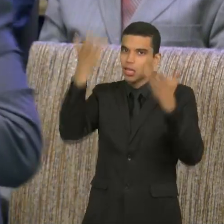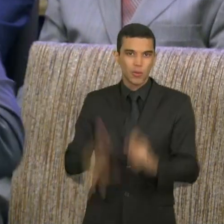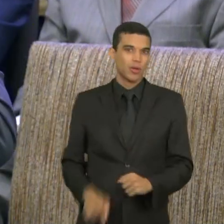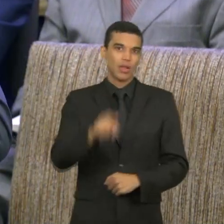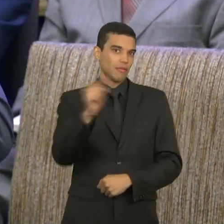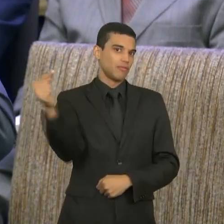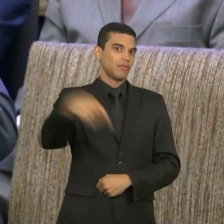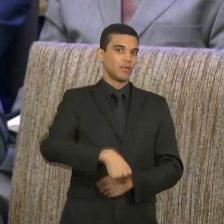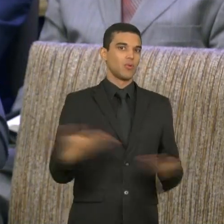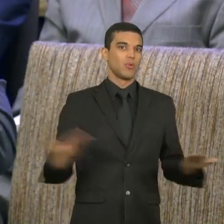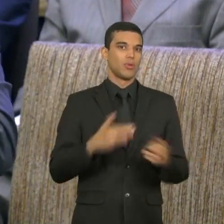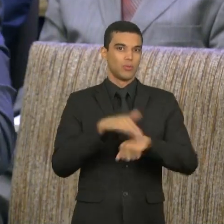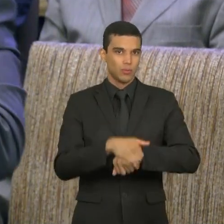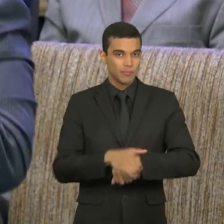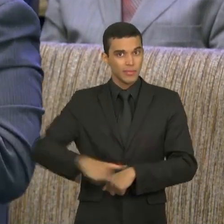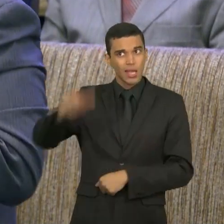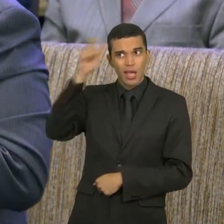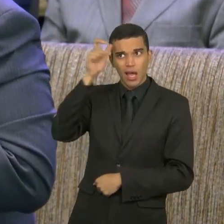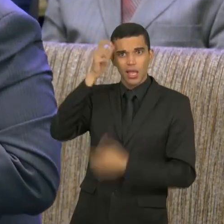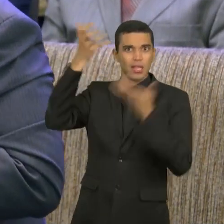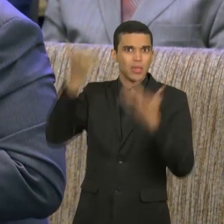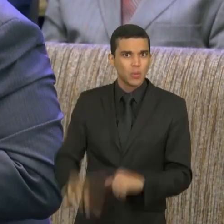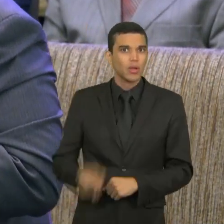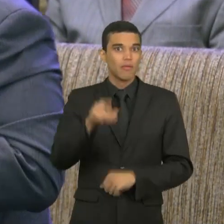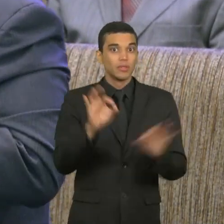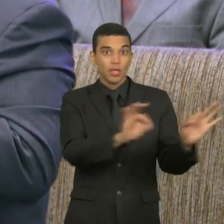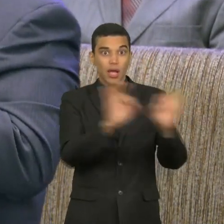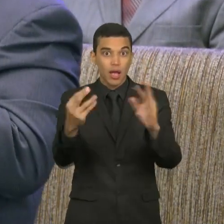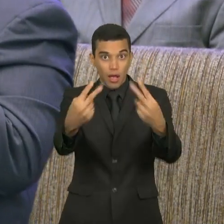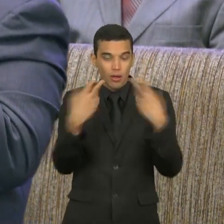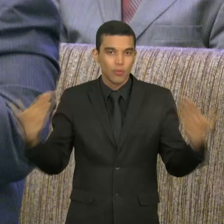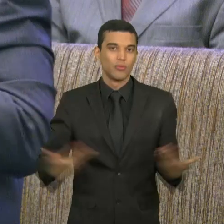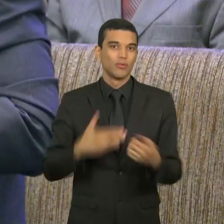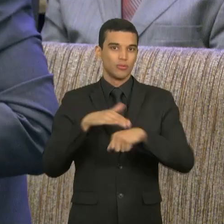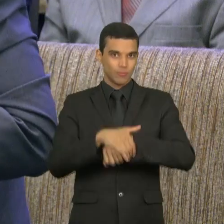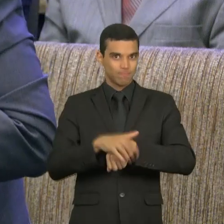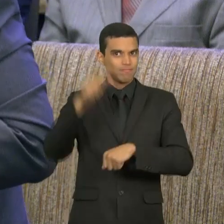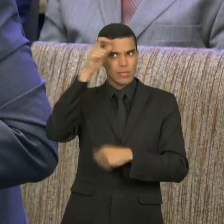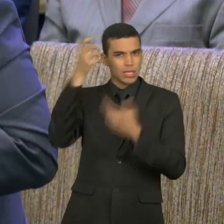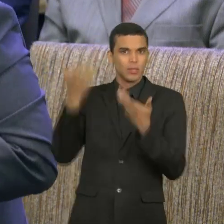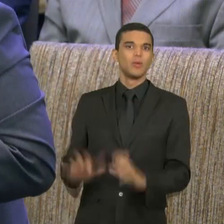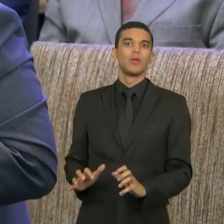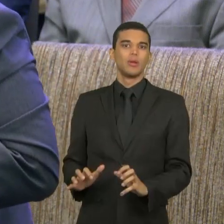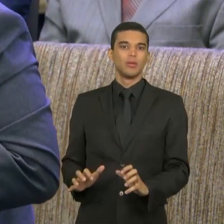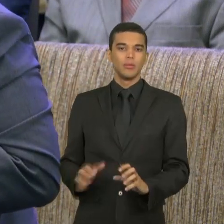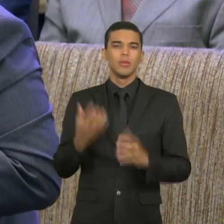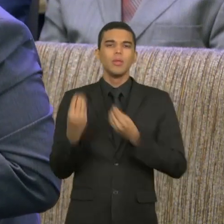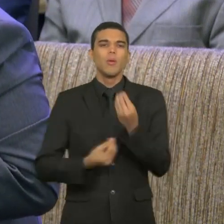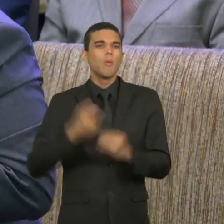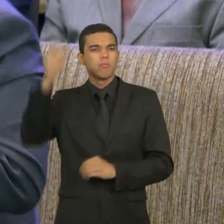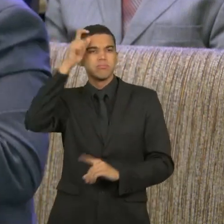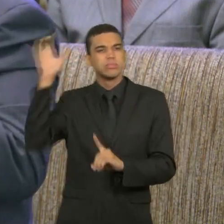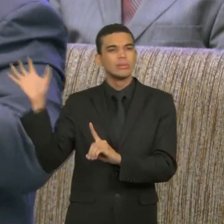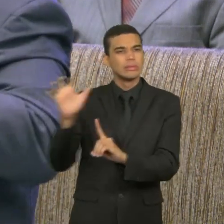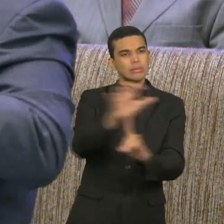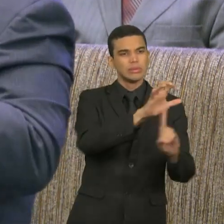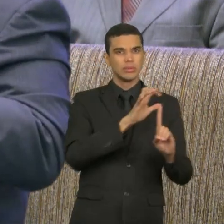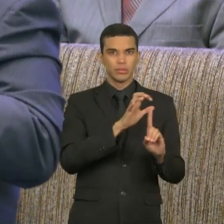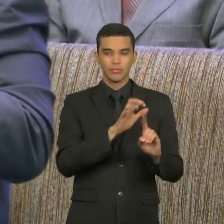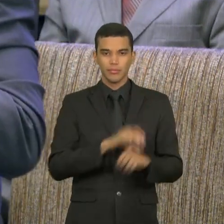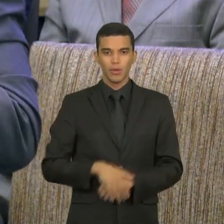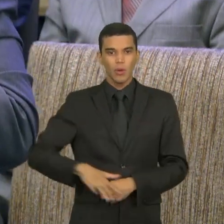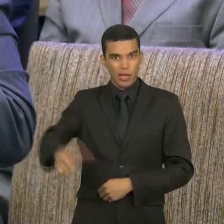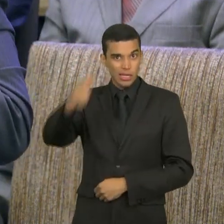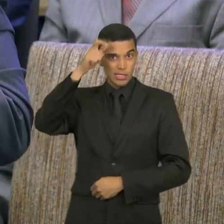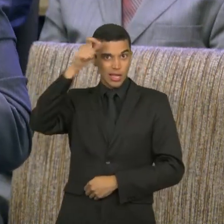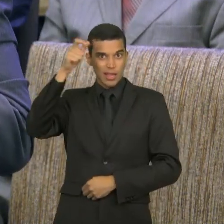inimigo Gostaria que você não estivesse recebendo palavra de Deus esta noite e como é que ele ataca ele não vem com chifre